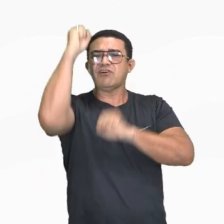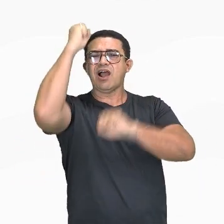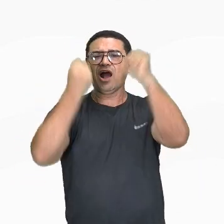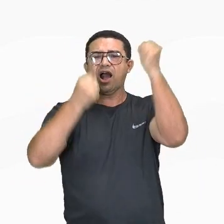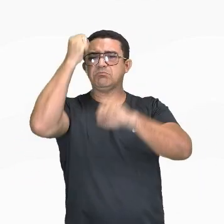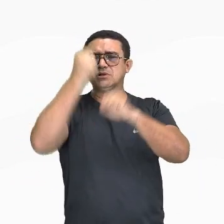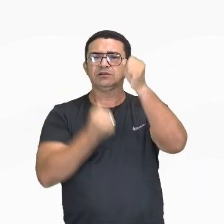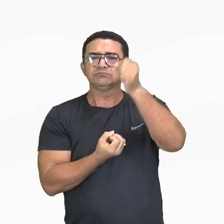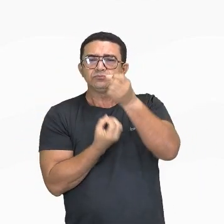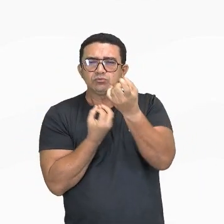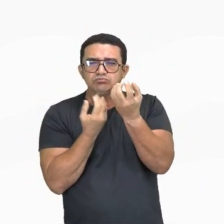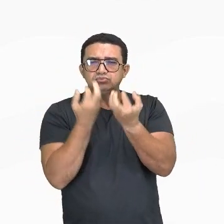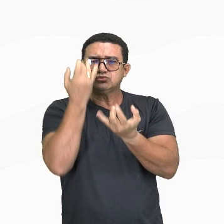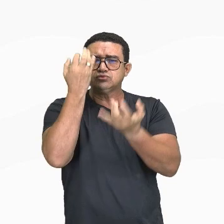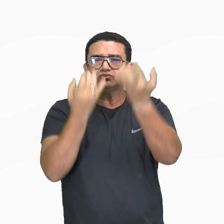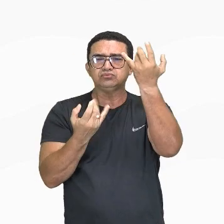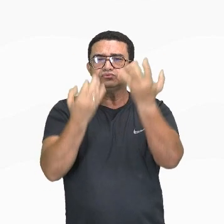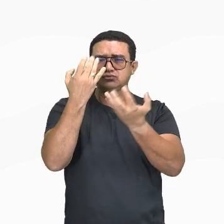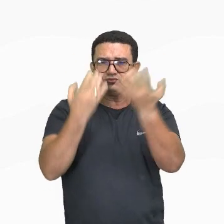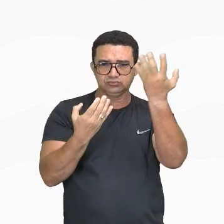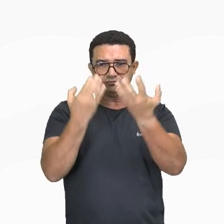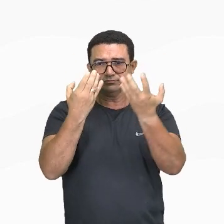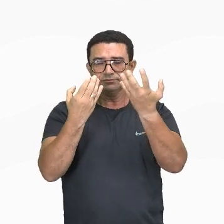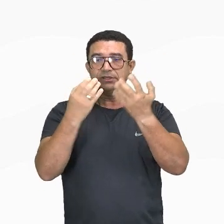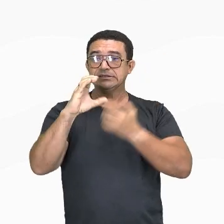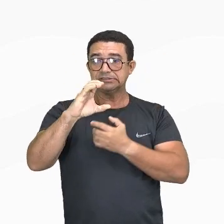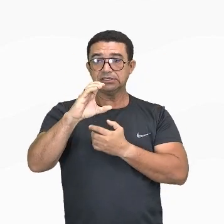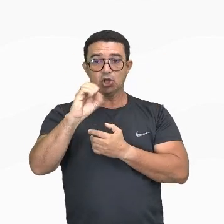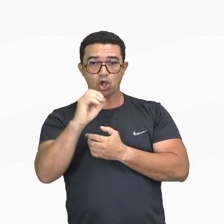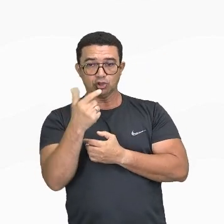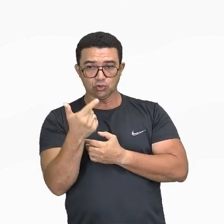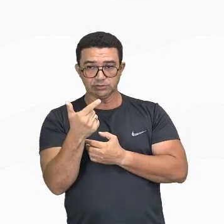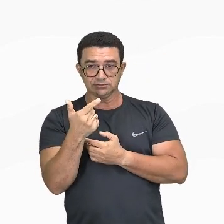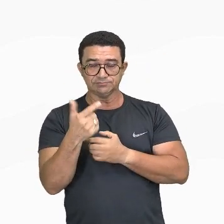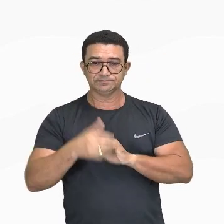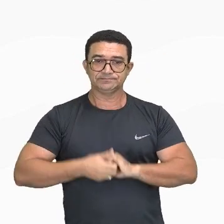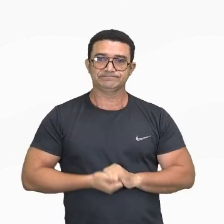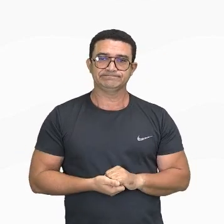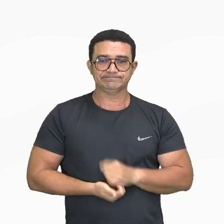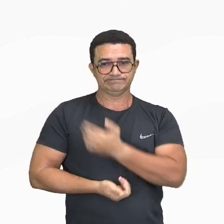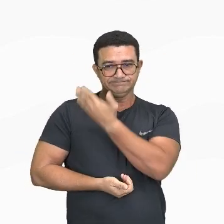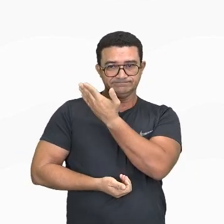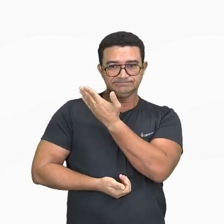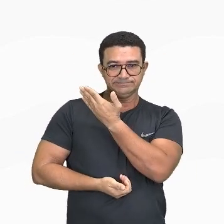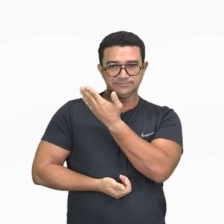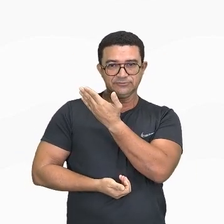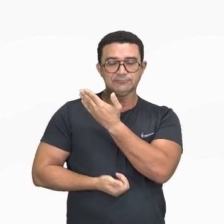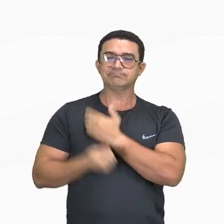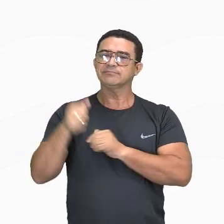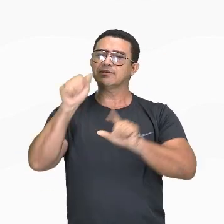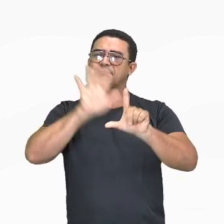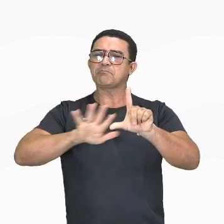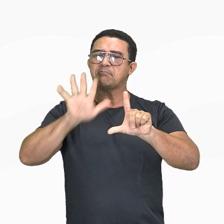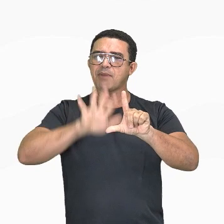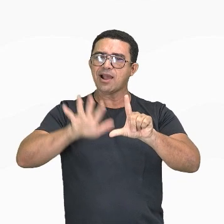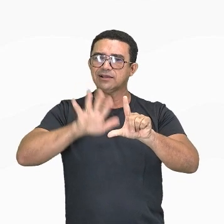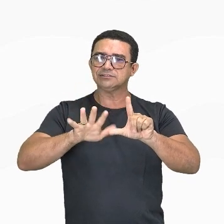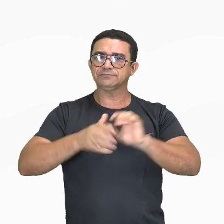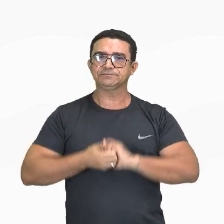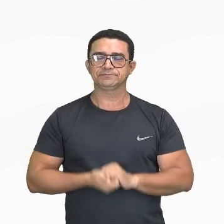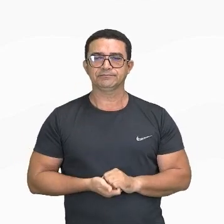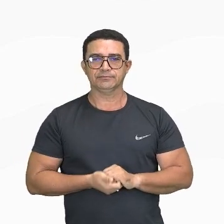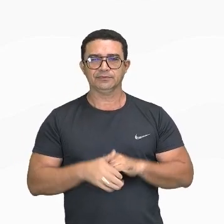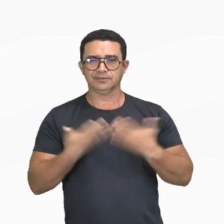estufa, como o gás carbônico, por exemplo. Aí nessa imagem a gente tem aí um reflexo, né, do que a gente vem comentando, que a partir,